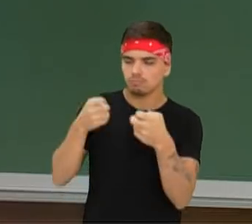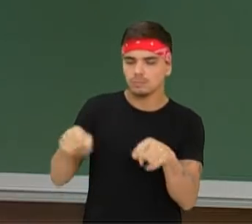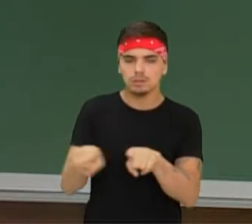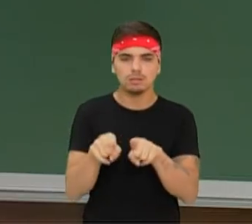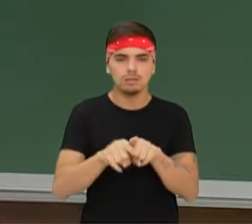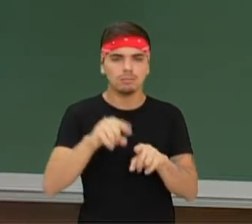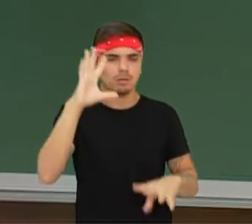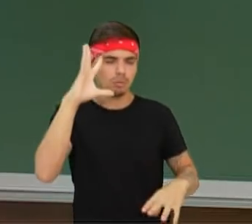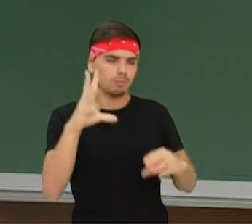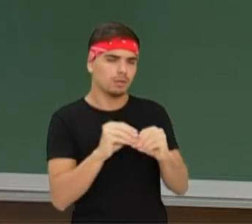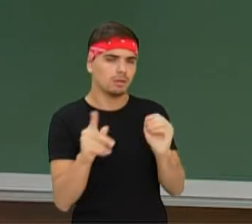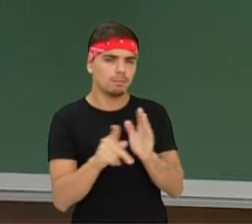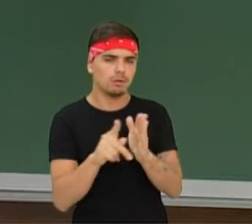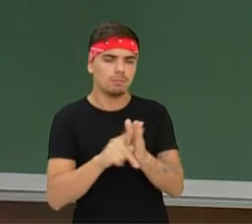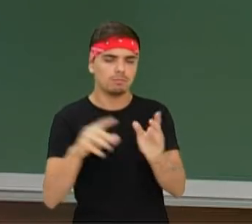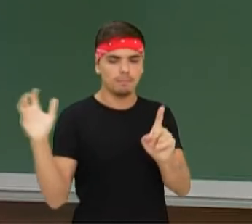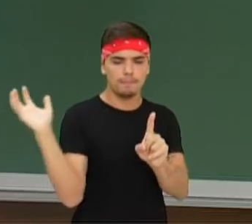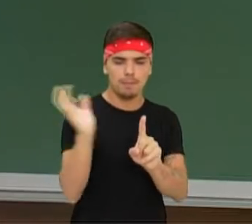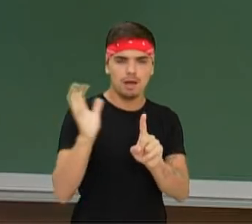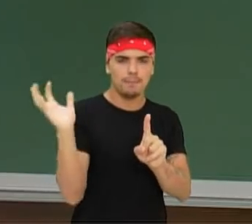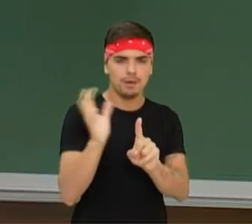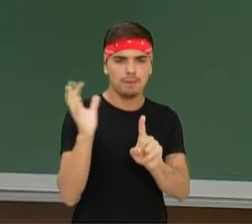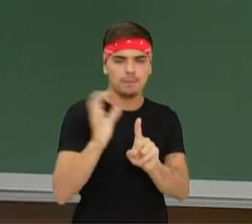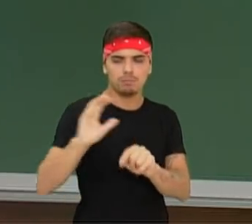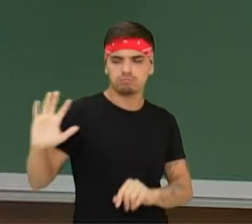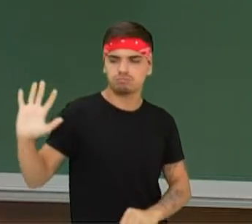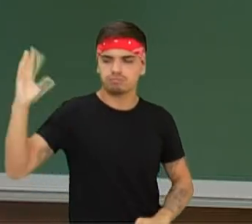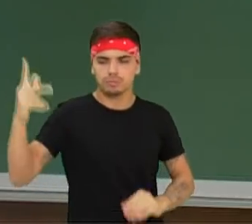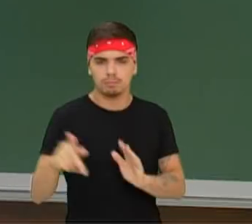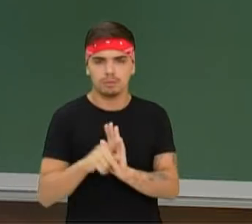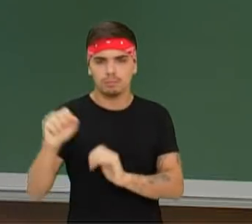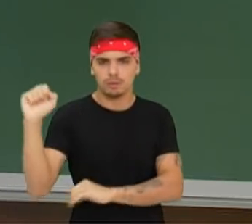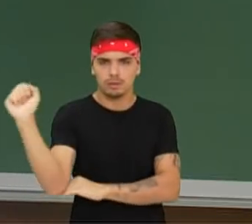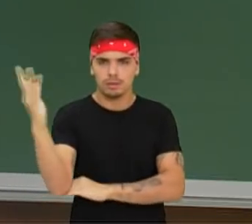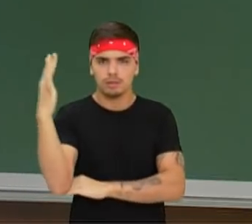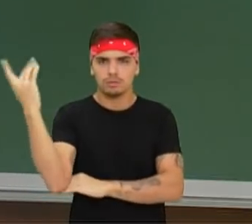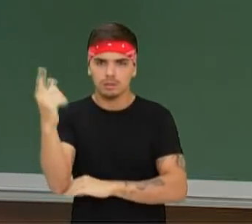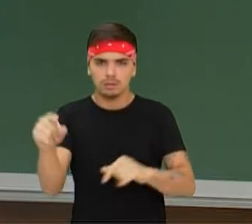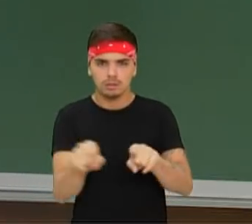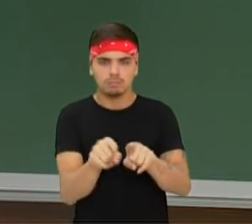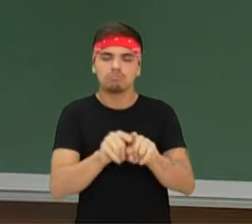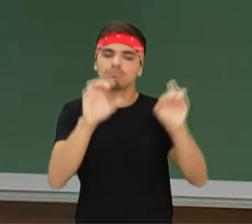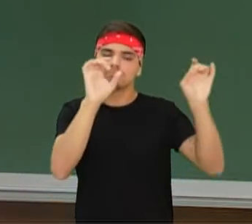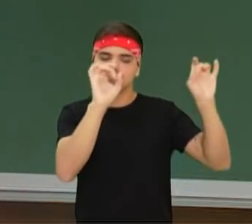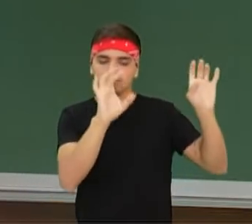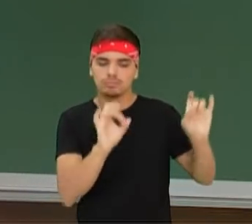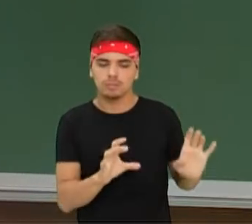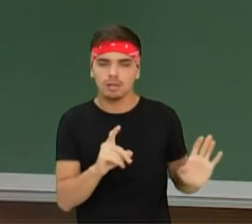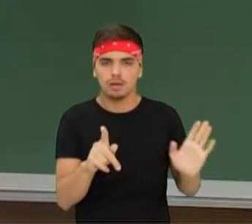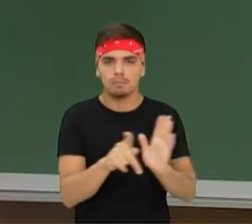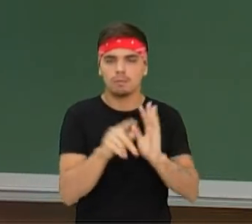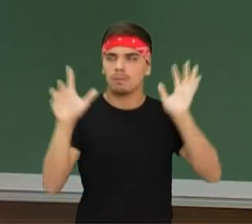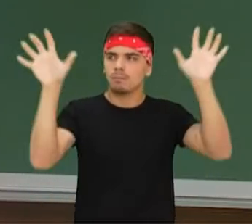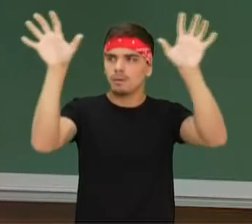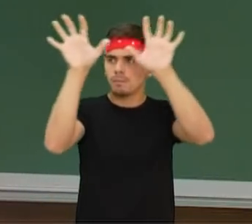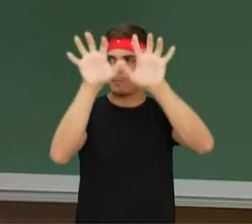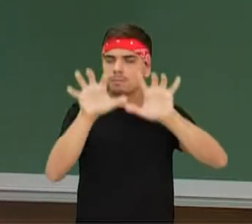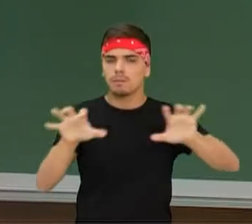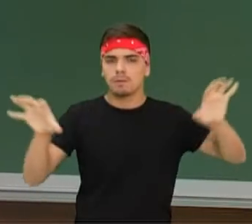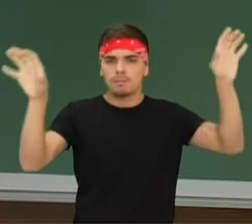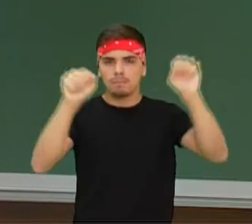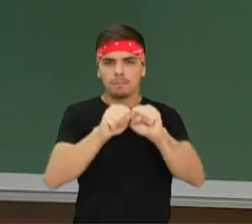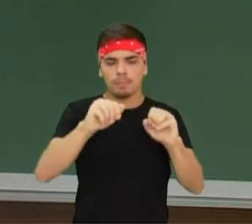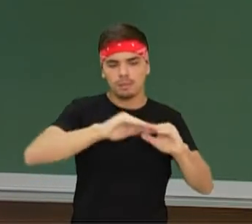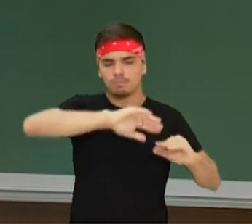e entender as influências das condições naturais, especialmente o clima, o relevo,